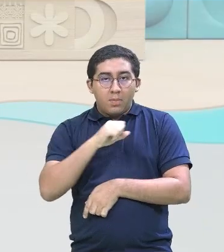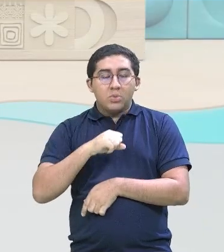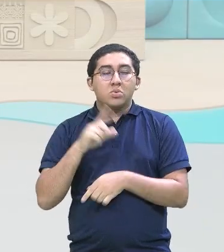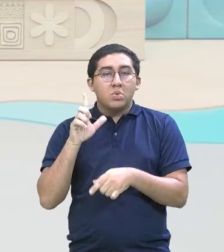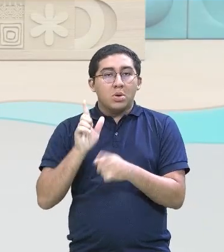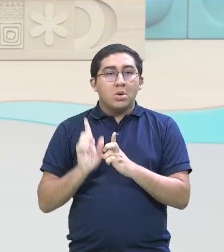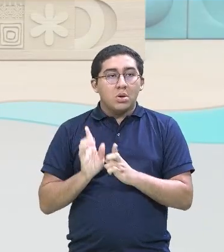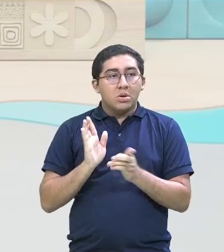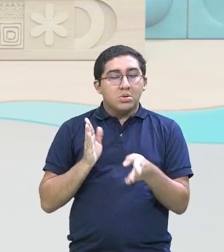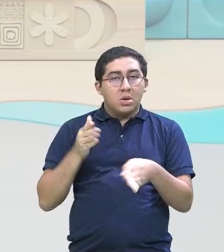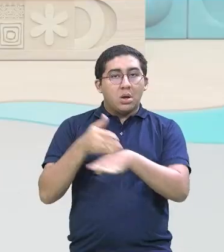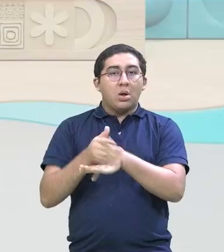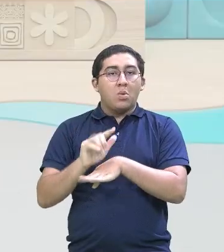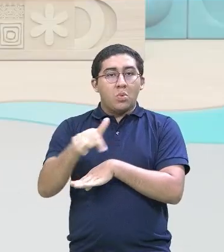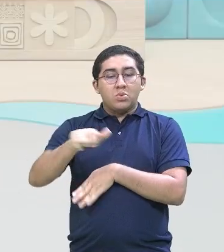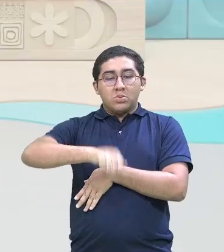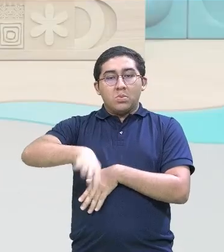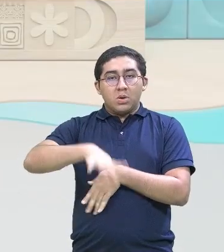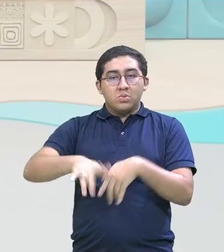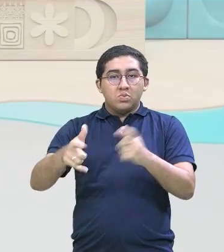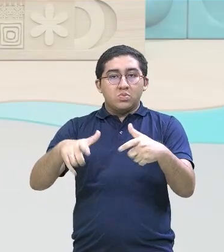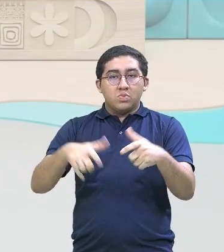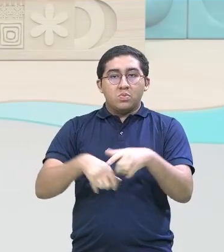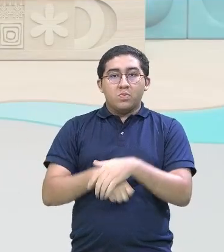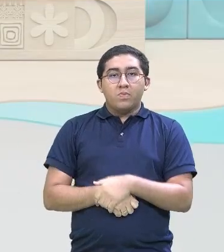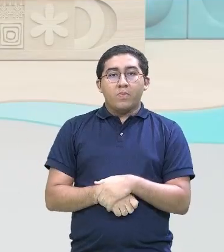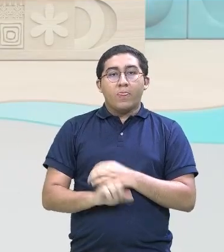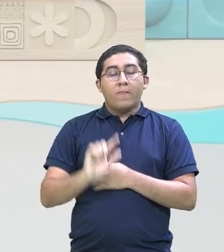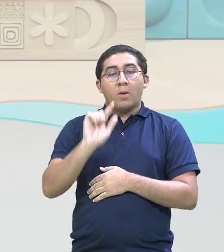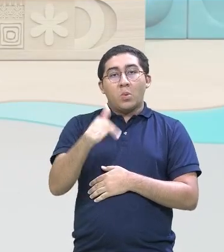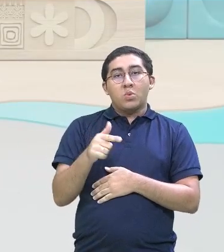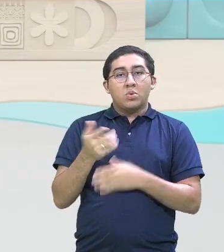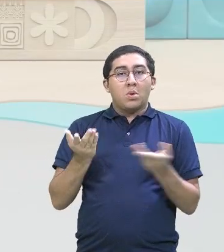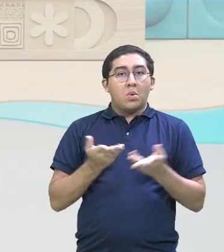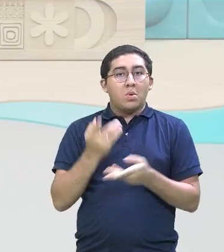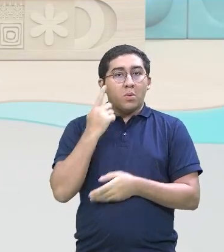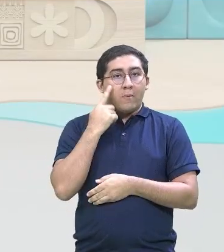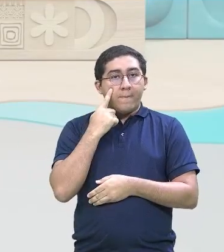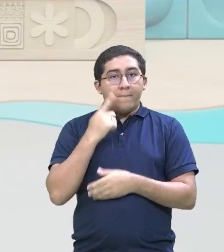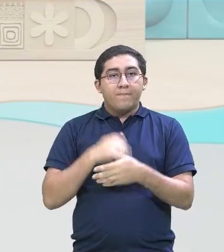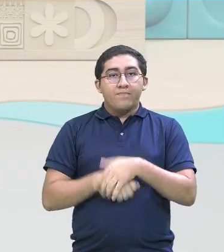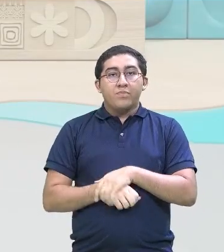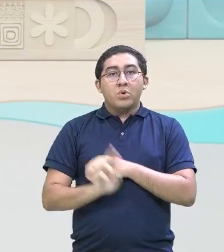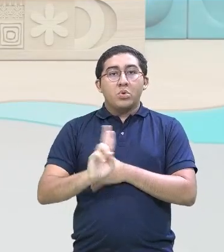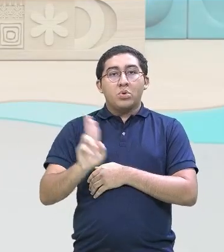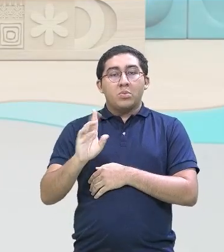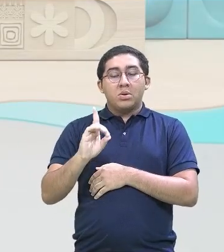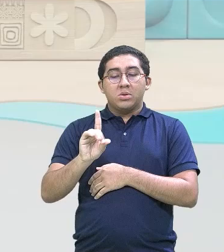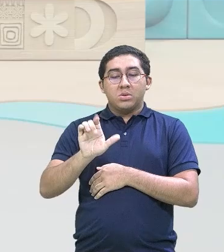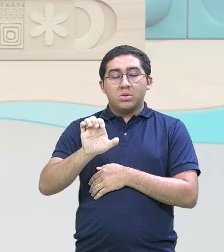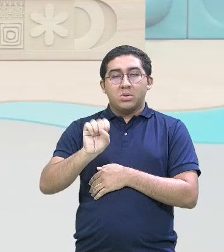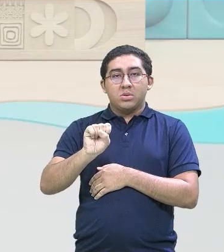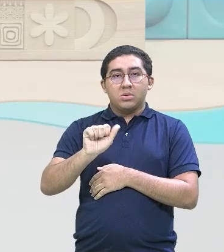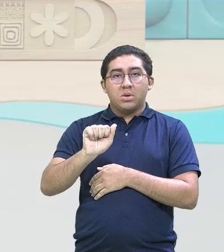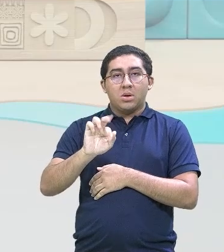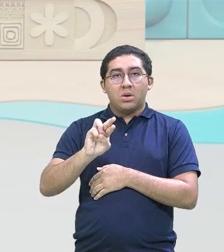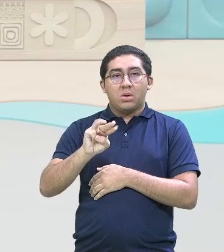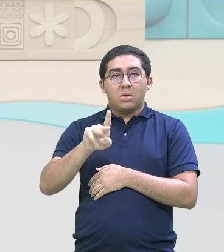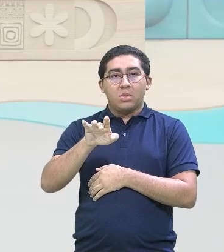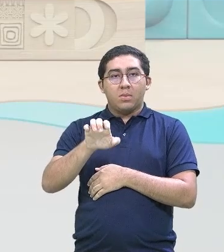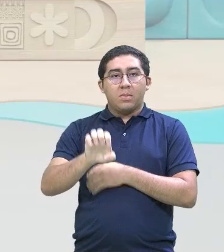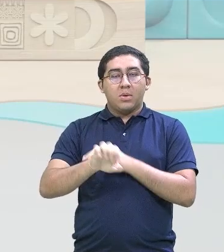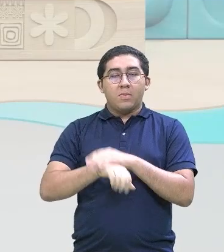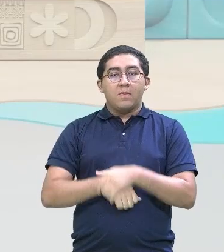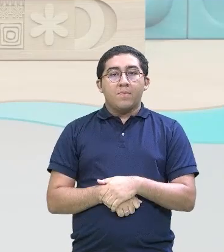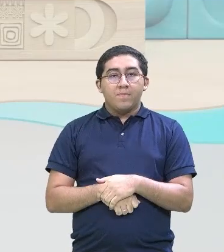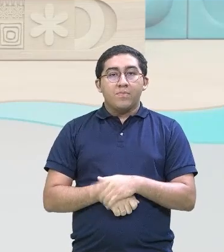ao outro lado do campo. Próximo fundamento é o desarme. Então, o desarme